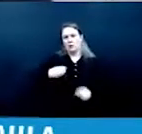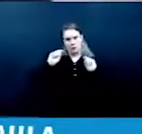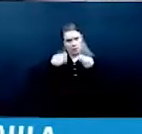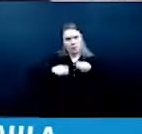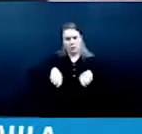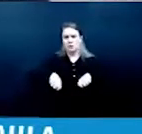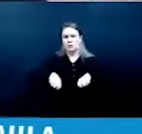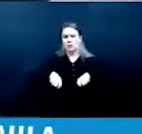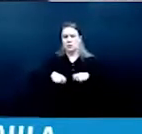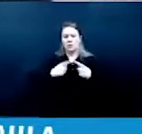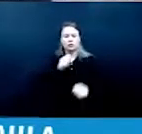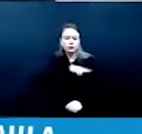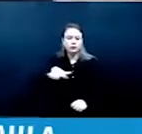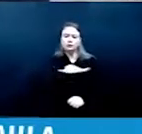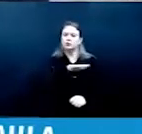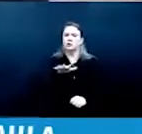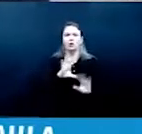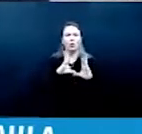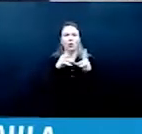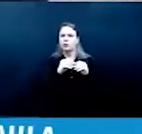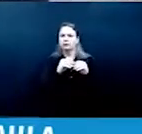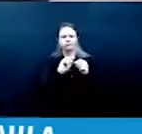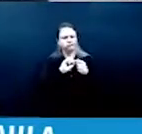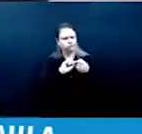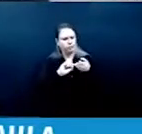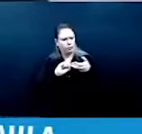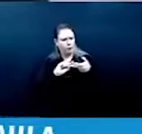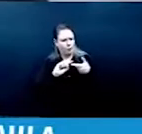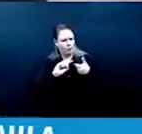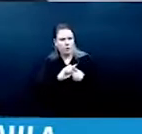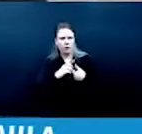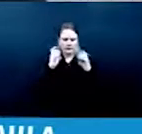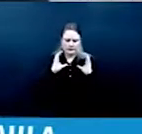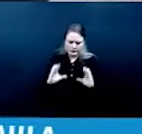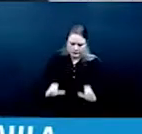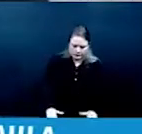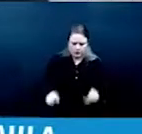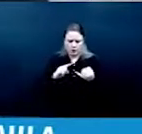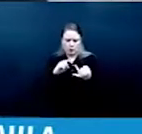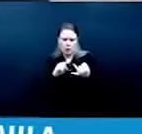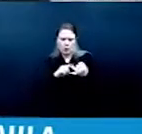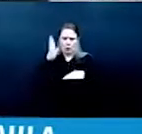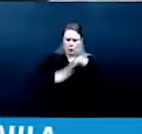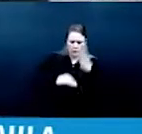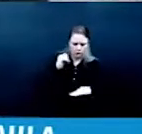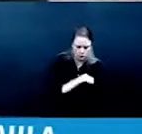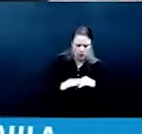responder, mas generalizando, em todos os aspectos, acho que como cidadão, como profissional,